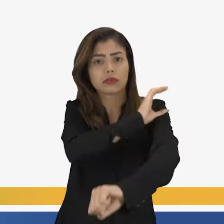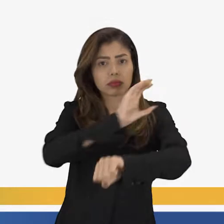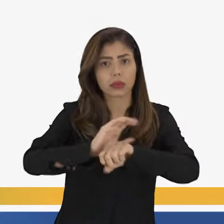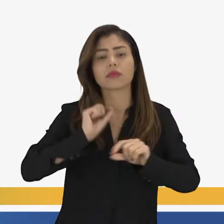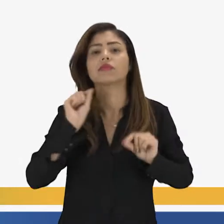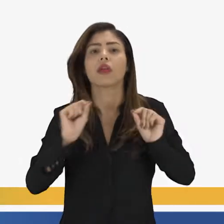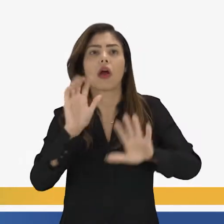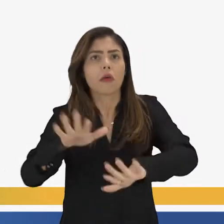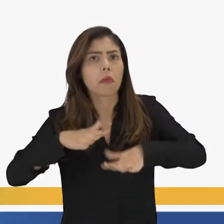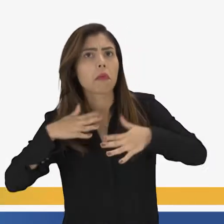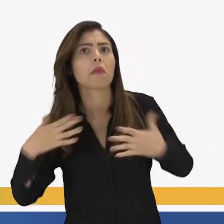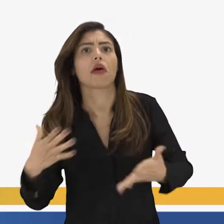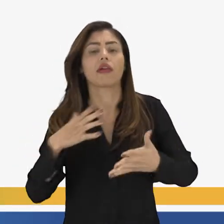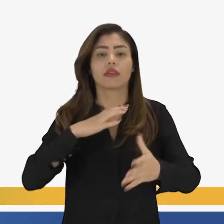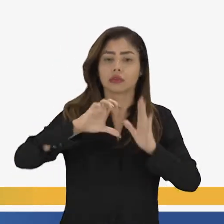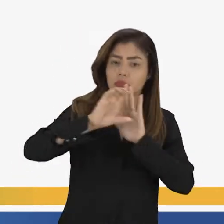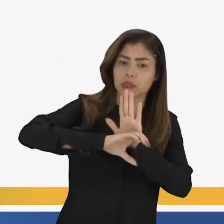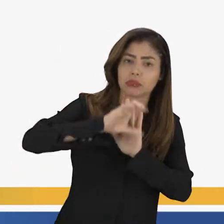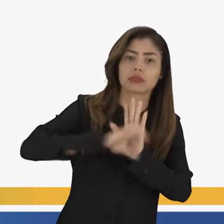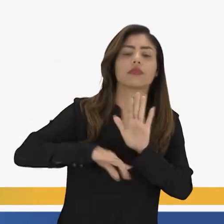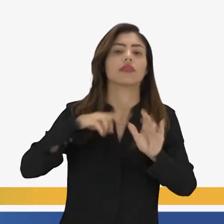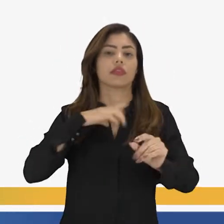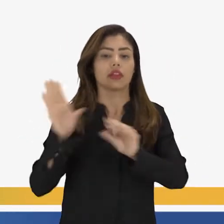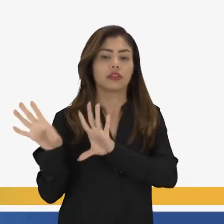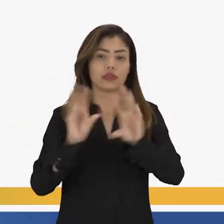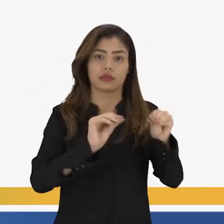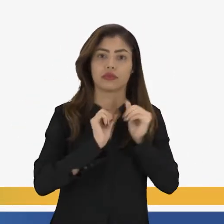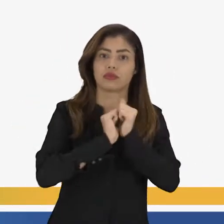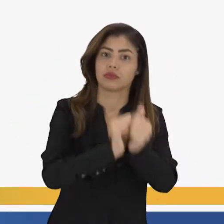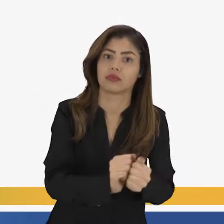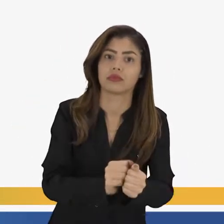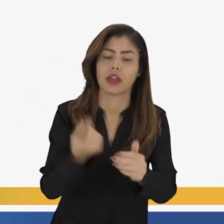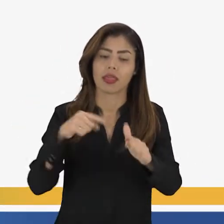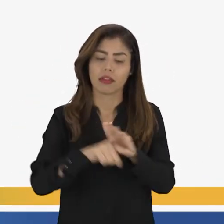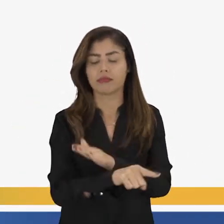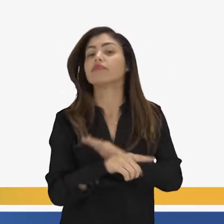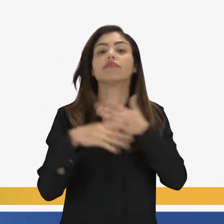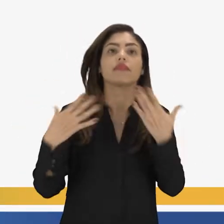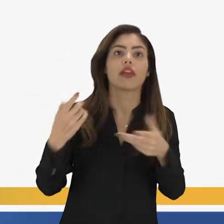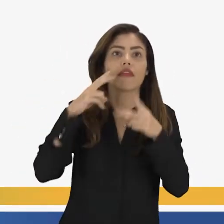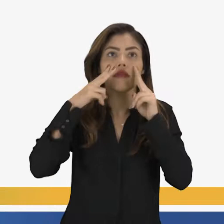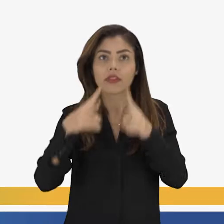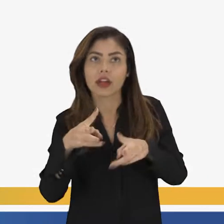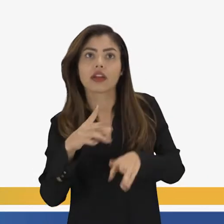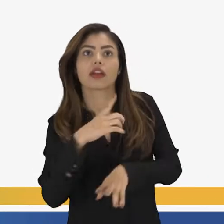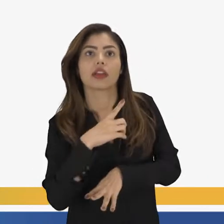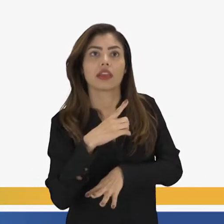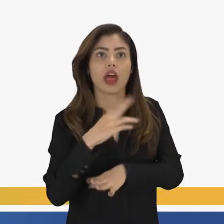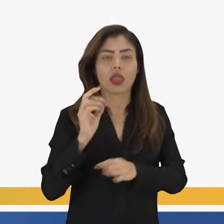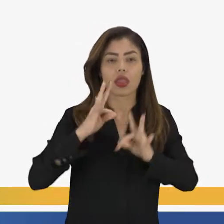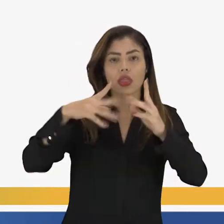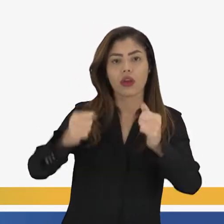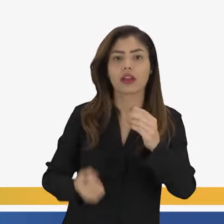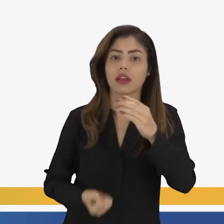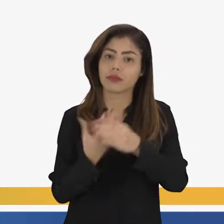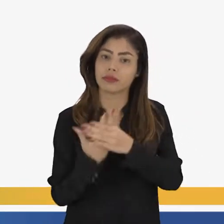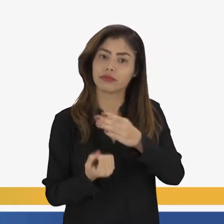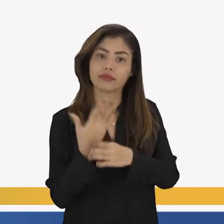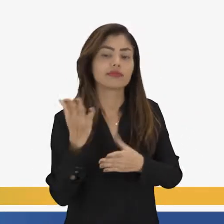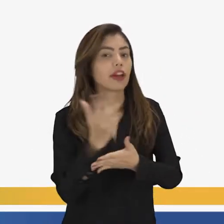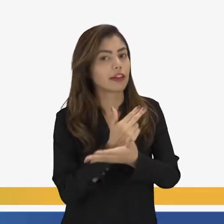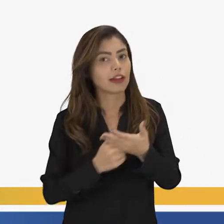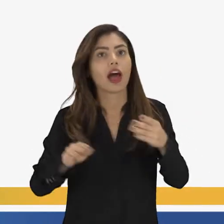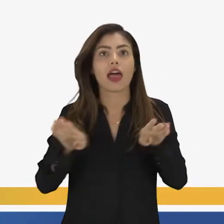cultural, quais são os conceitos que ela carrega dentro dela. Vejam aqui, gente, que toda a produção artística e